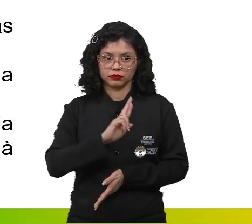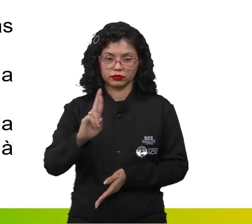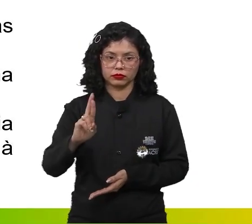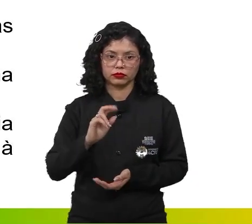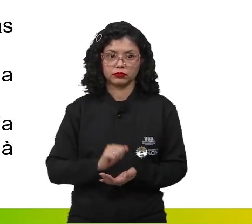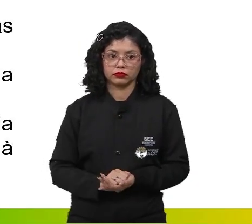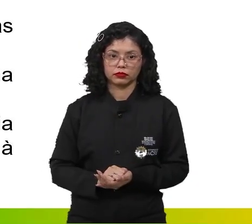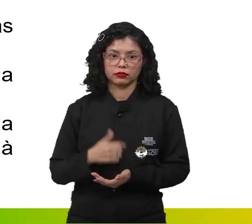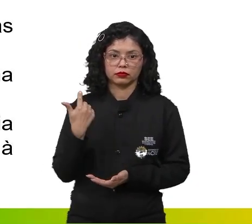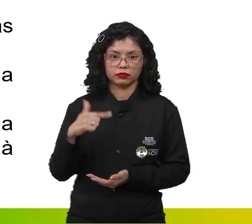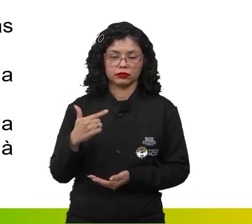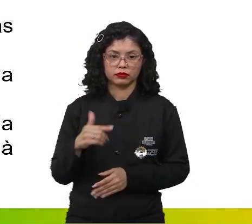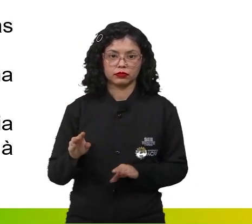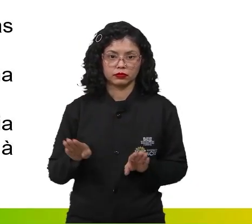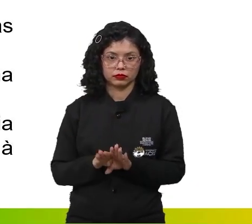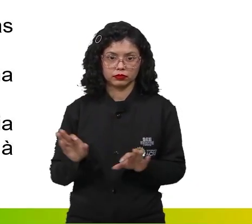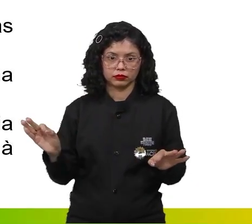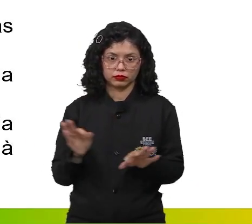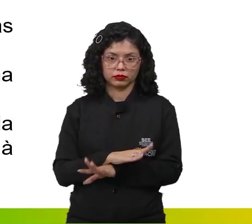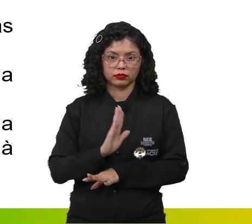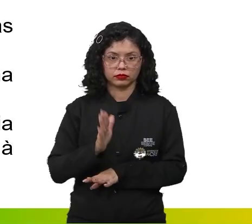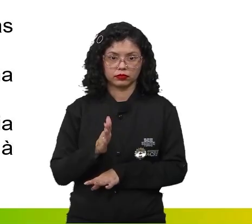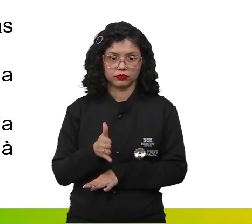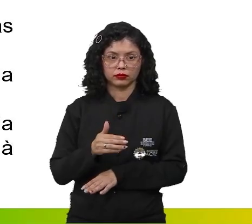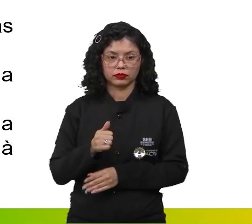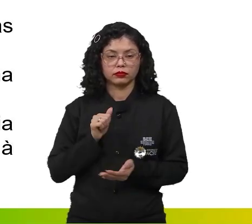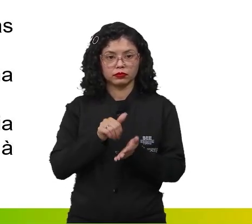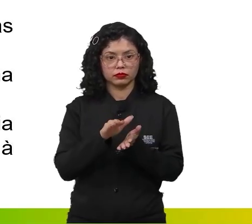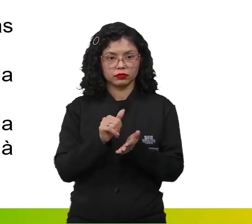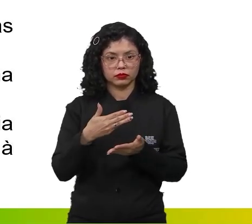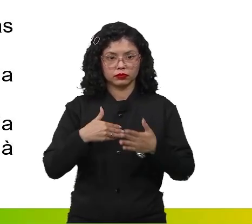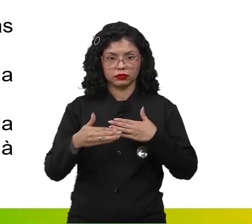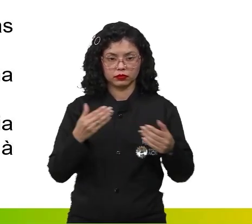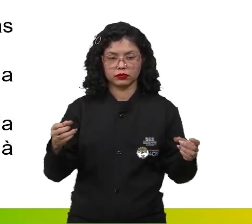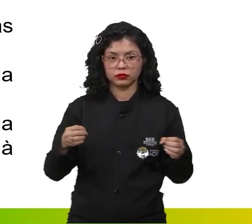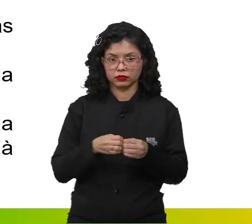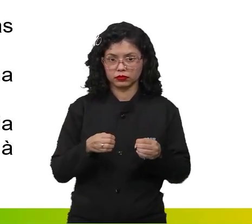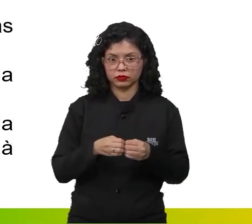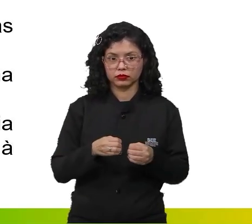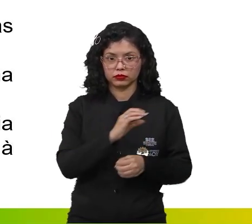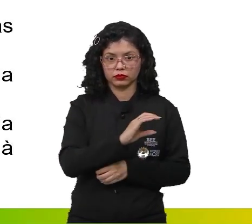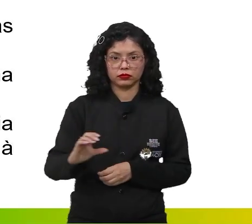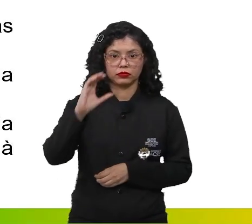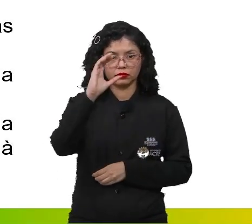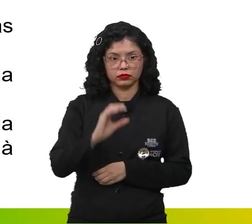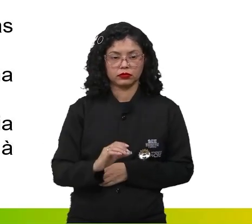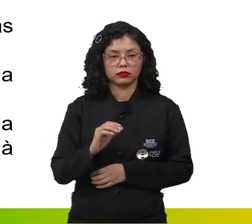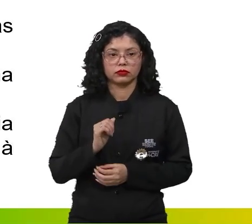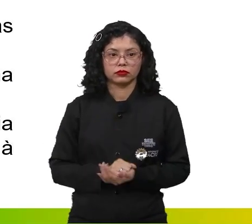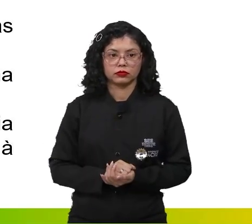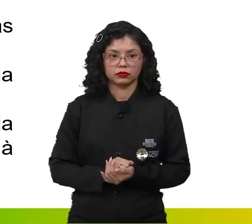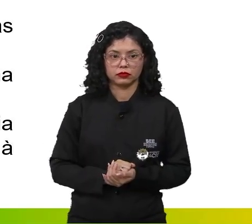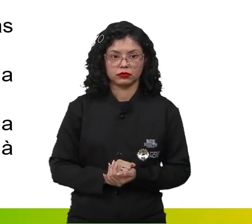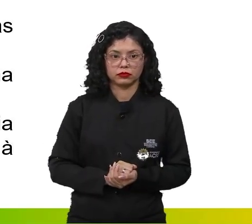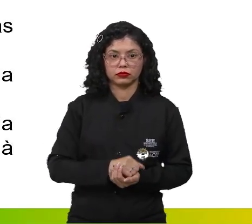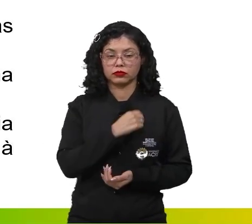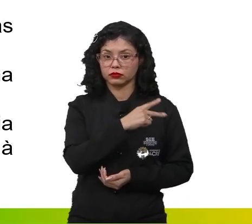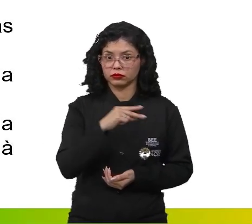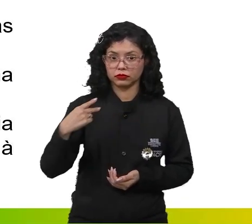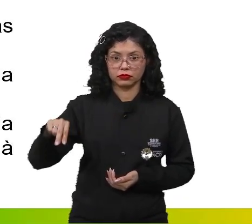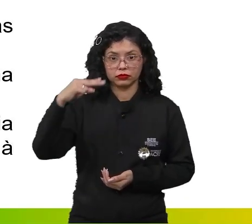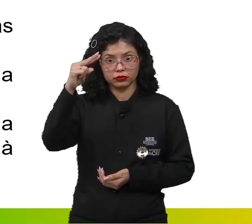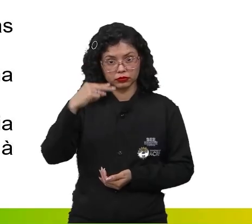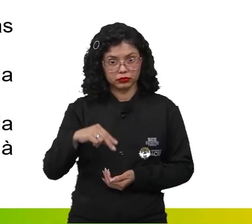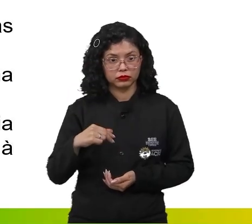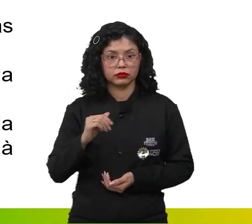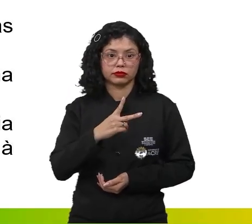foi inexistente, já que a população africana rejeitou qualquer aproximação com o catolicismo. e o candomblé e a